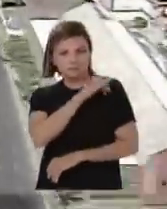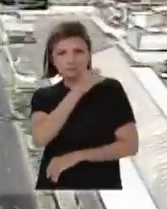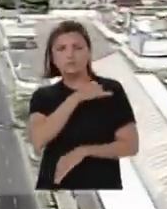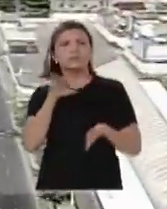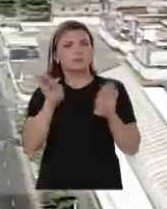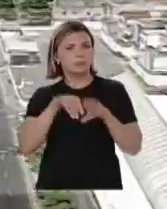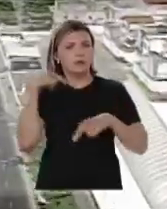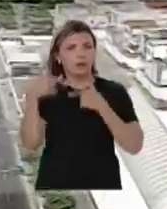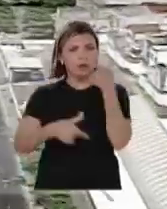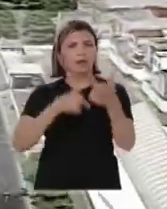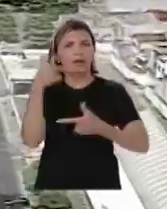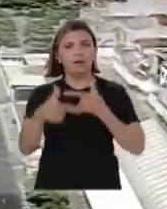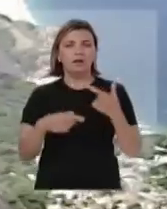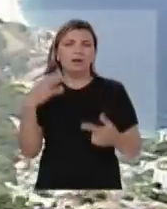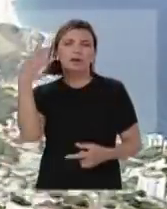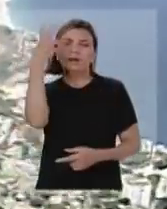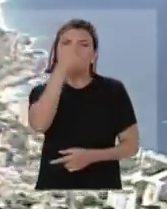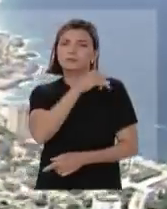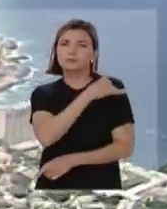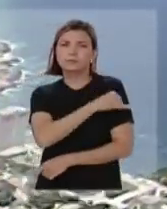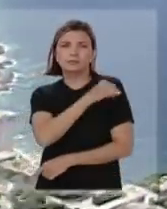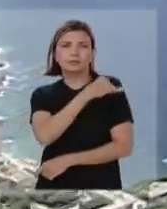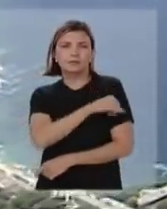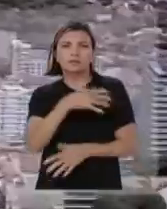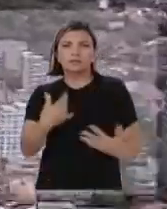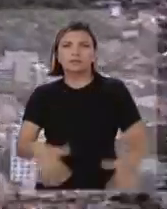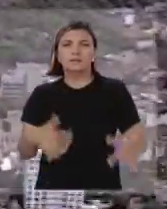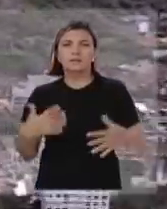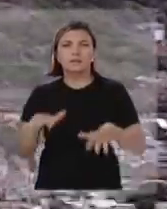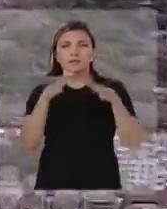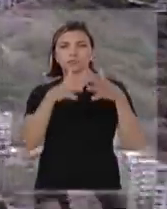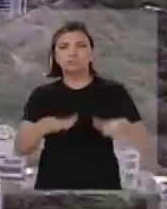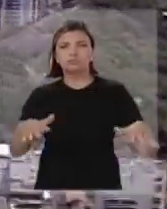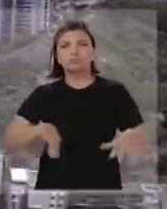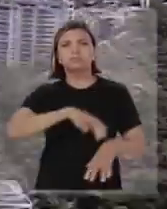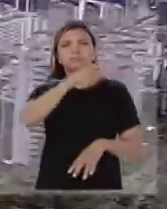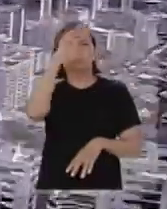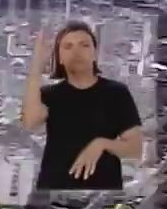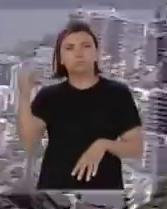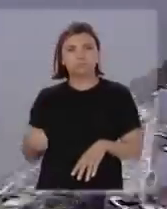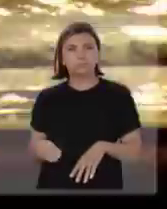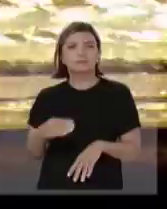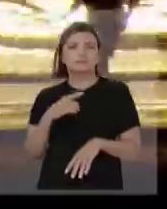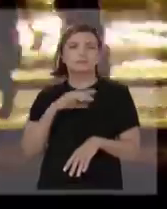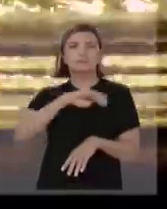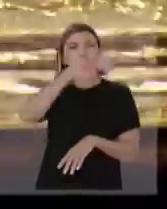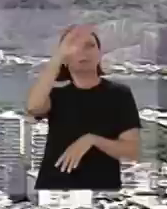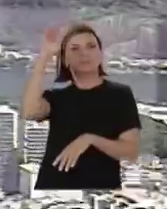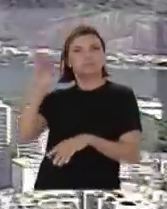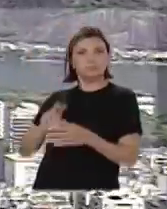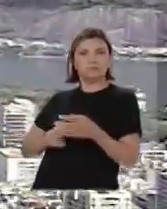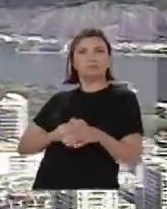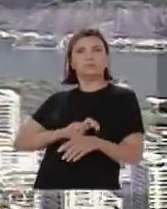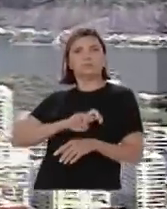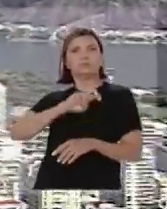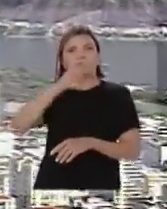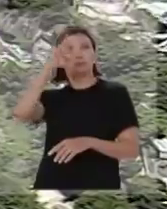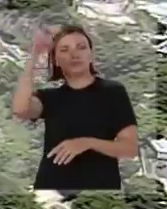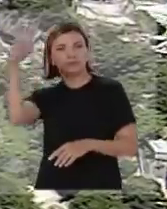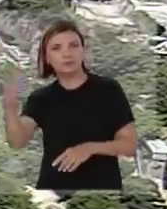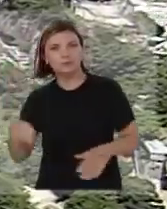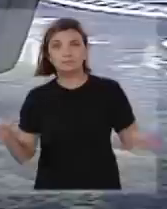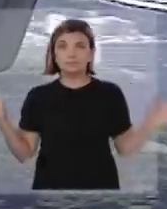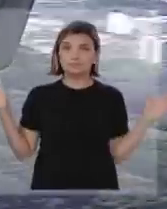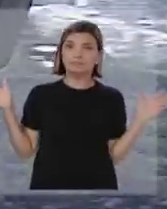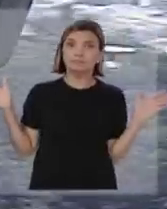Os cariocas também trabalham. Mas olha só a paisagem da cidade maravilhosa. Pão de açúcar.